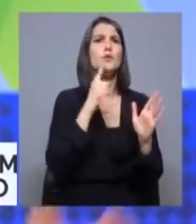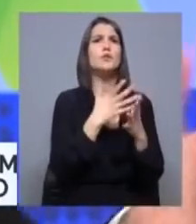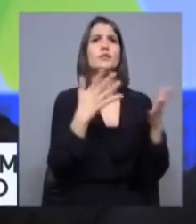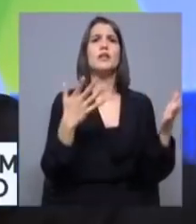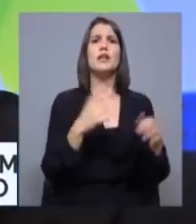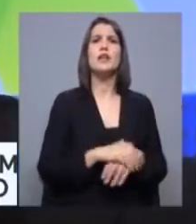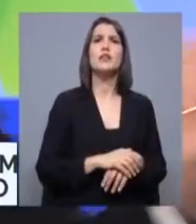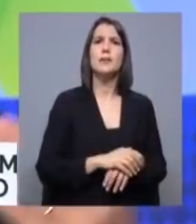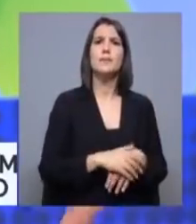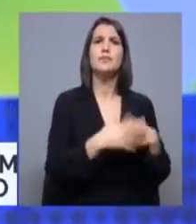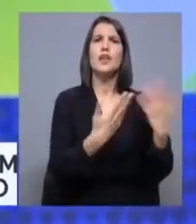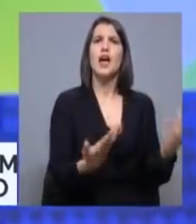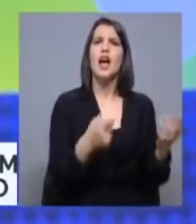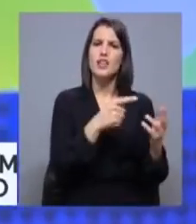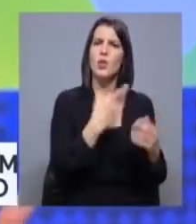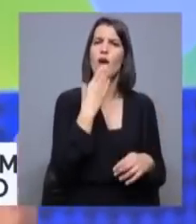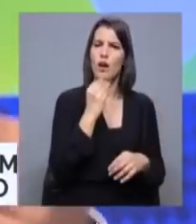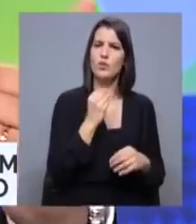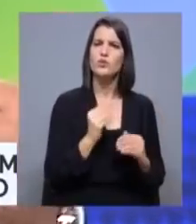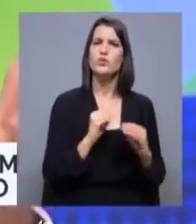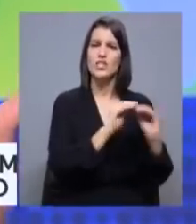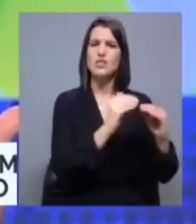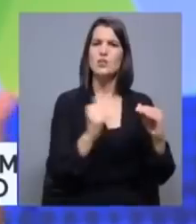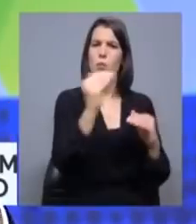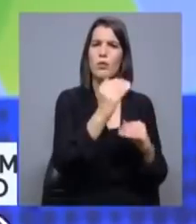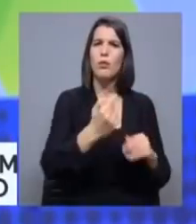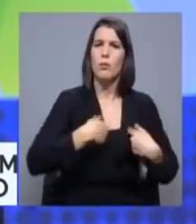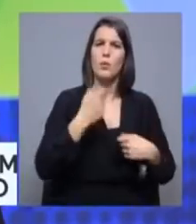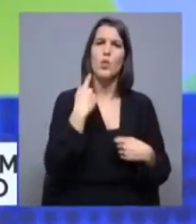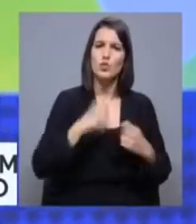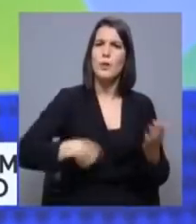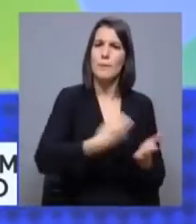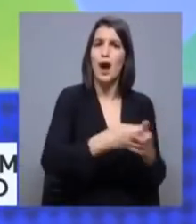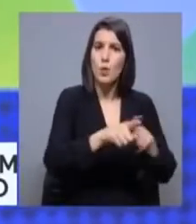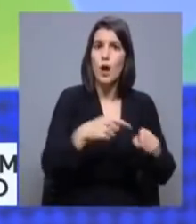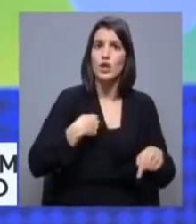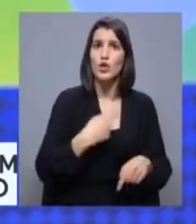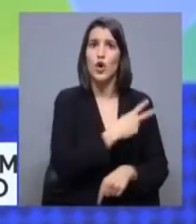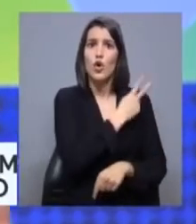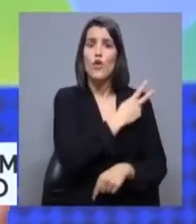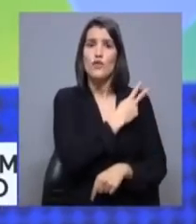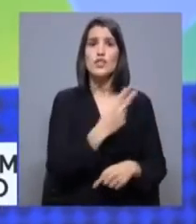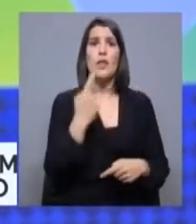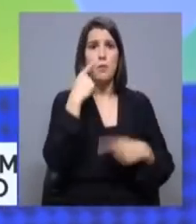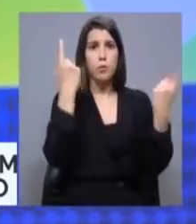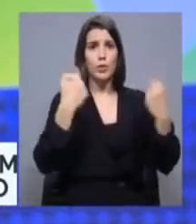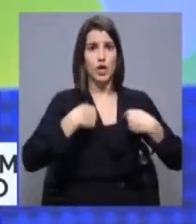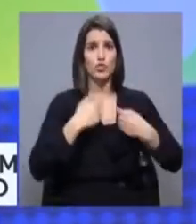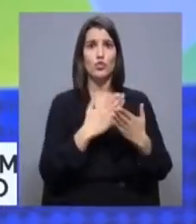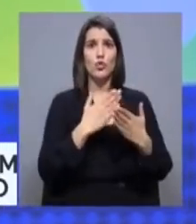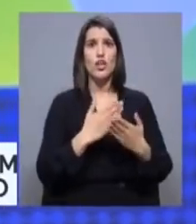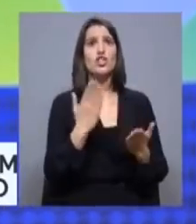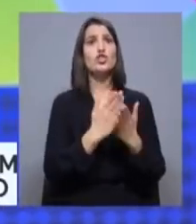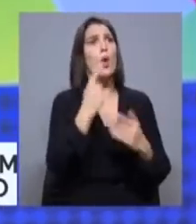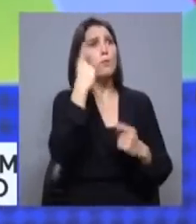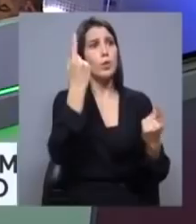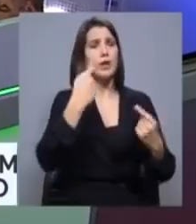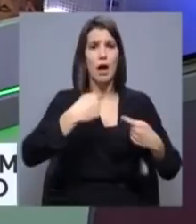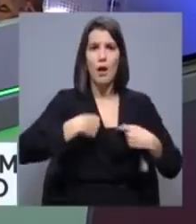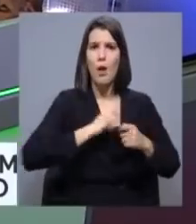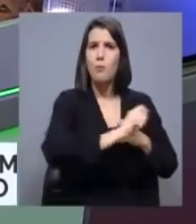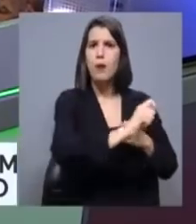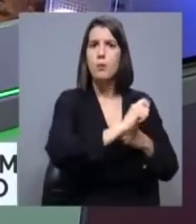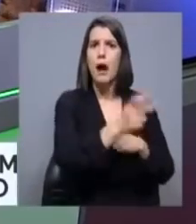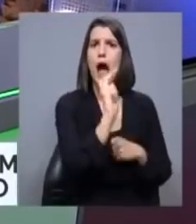estaremos a ser capital duas questões em cima delas antes vez sobre eu vou ter que pagar os seus cursos Olha como eu gosto nesse da República números a pública tenho que carregar todas as